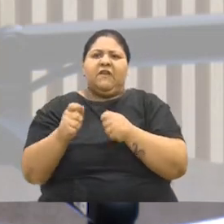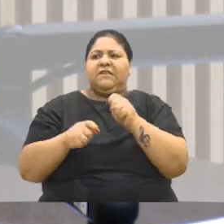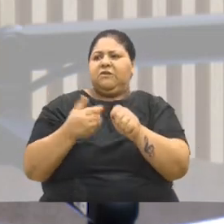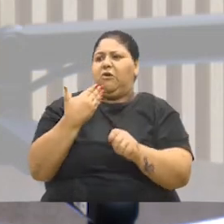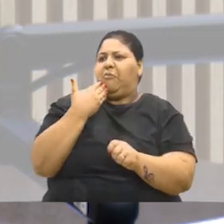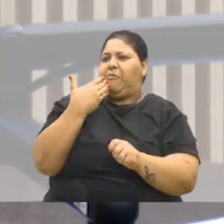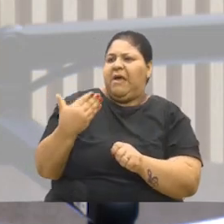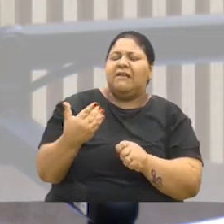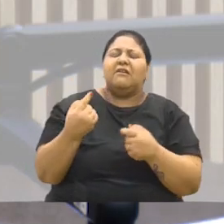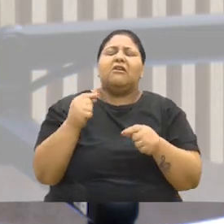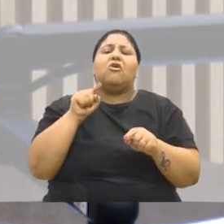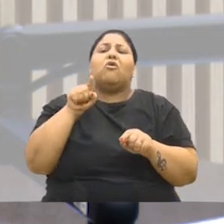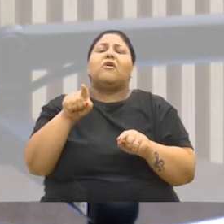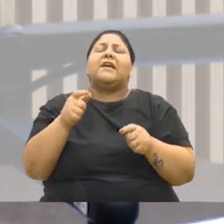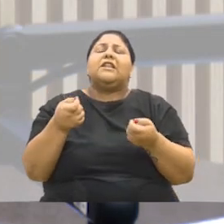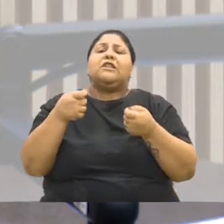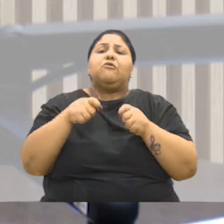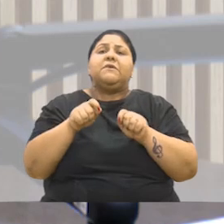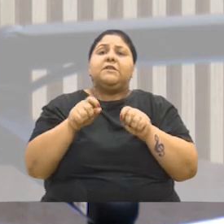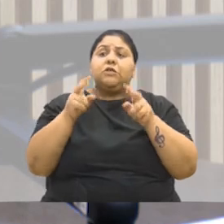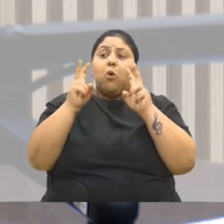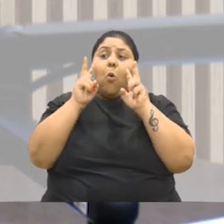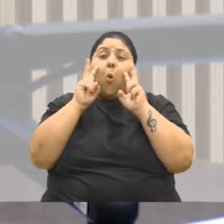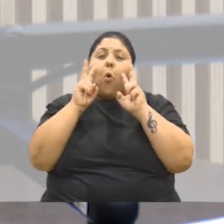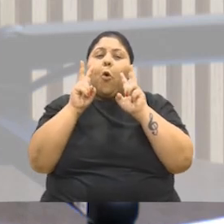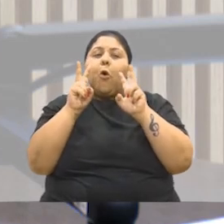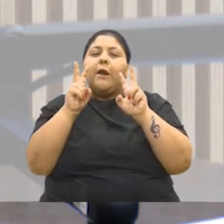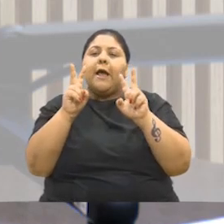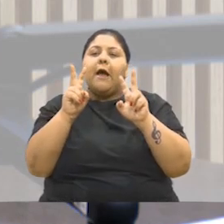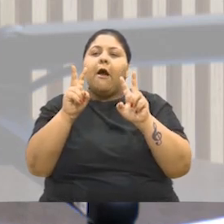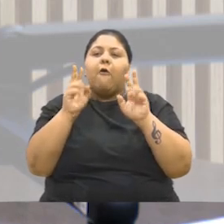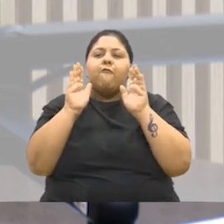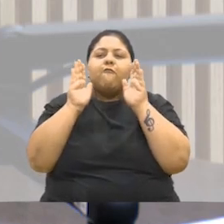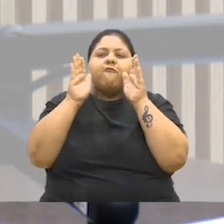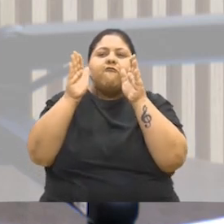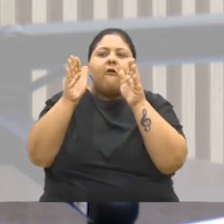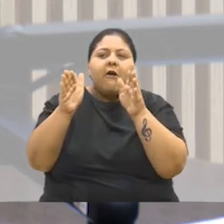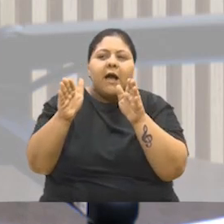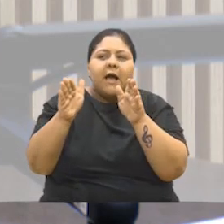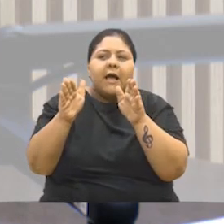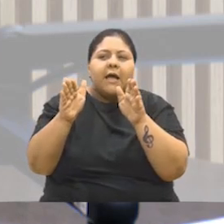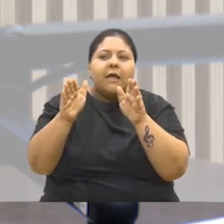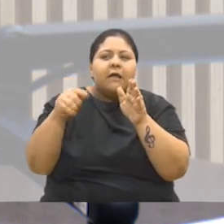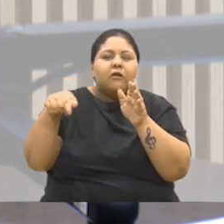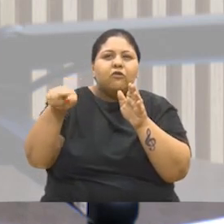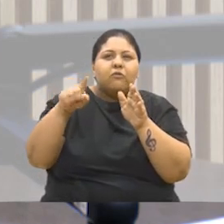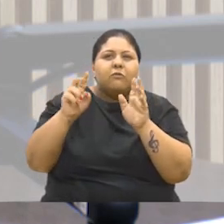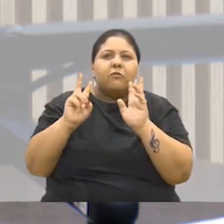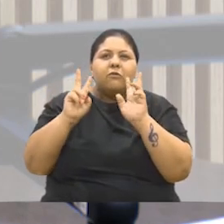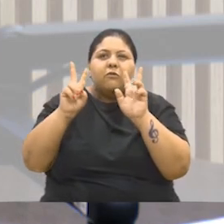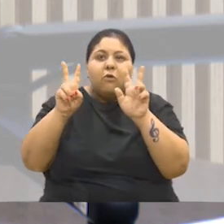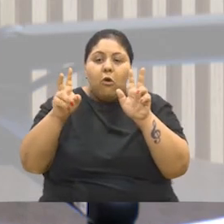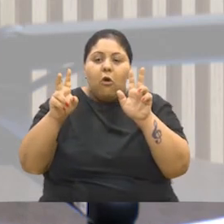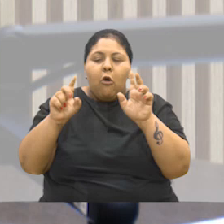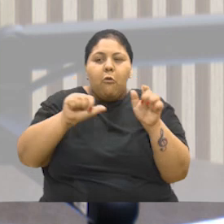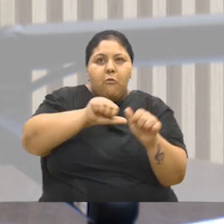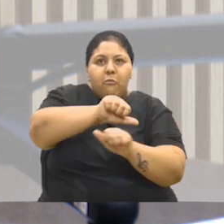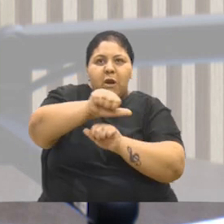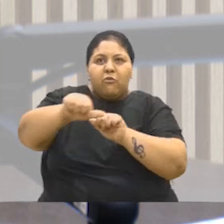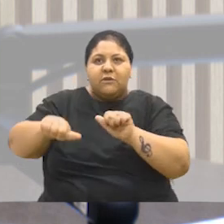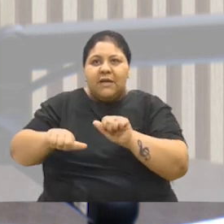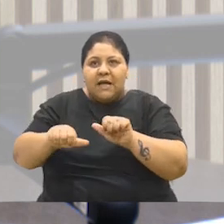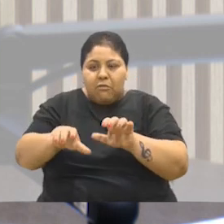precisa olhar? O que o outro está te mostrando que tu precisa olhar para mudar alguma coisa em ti para aquilo não te incomodar